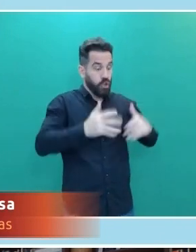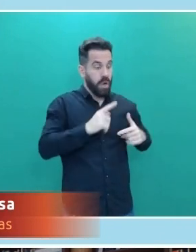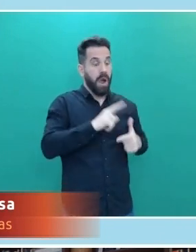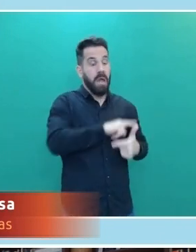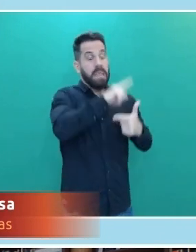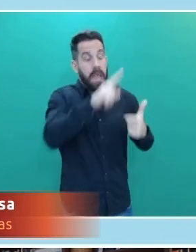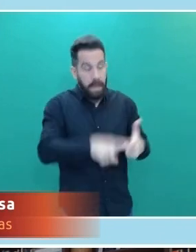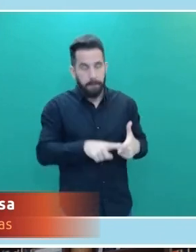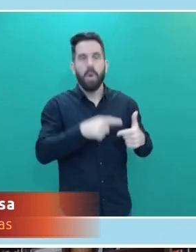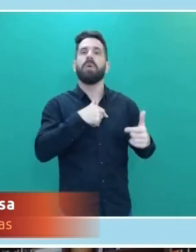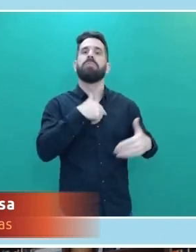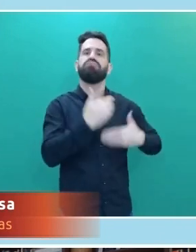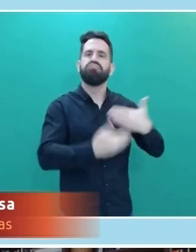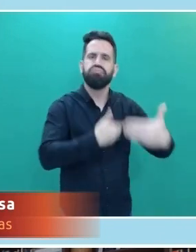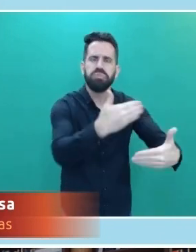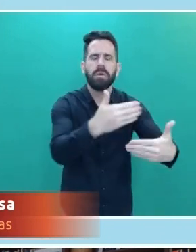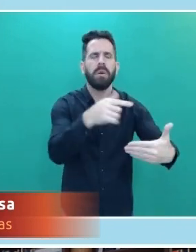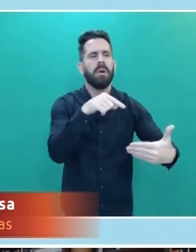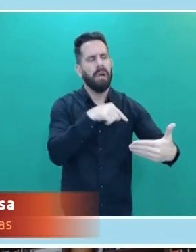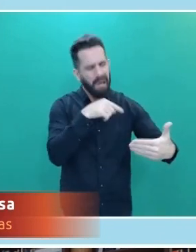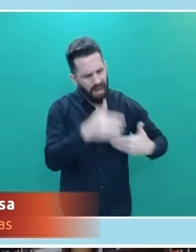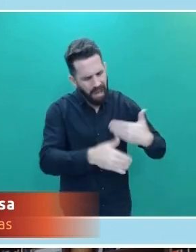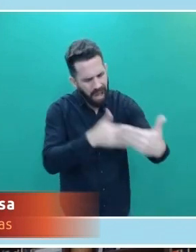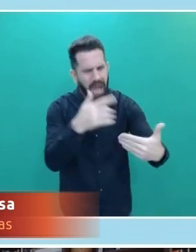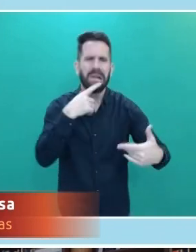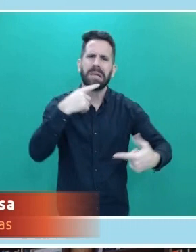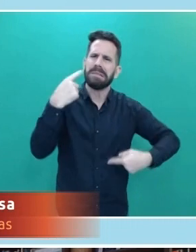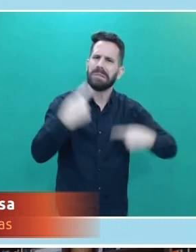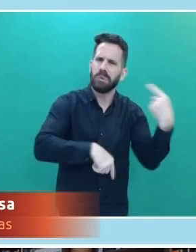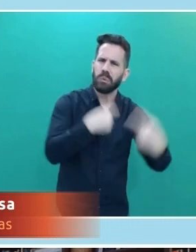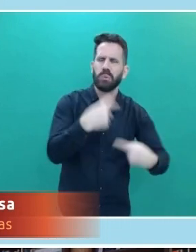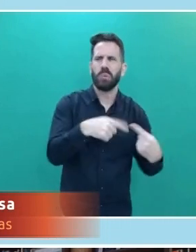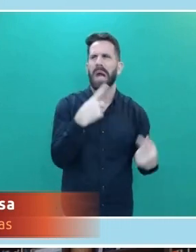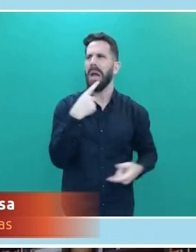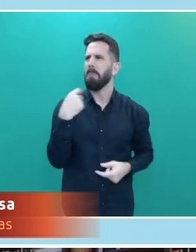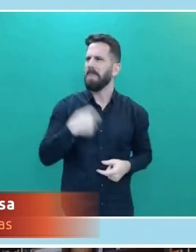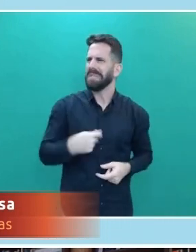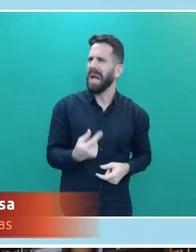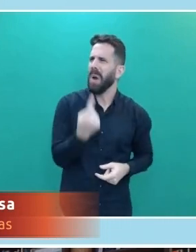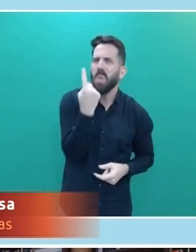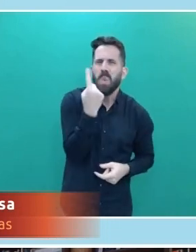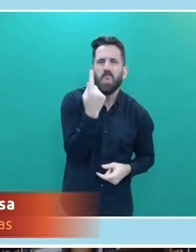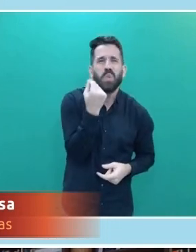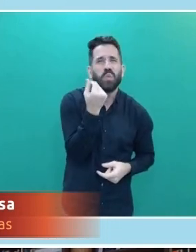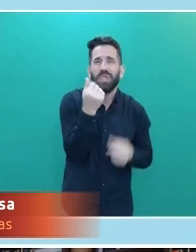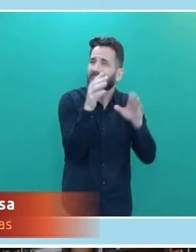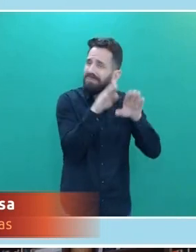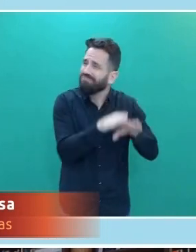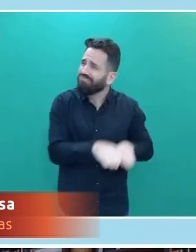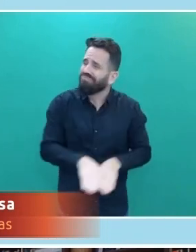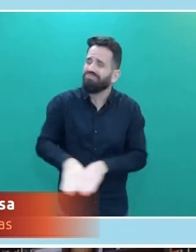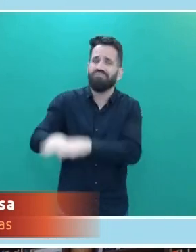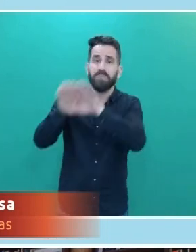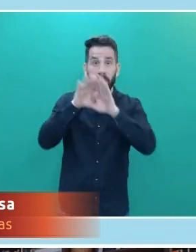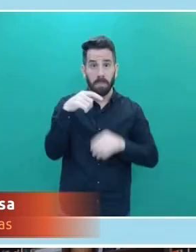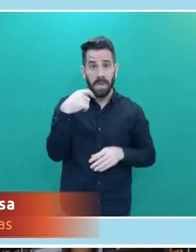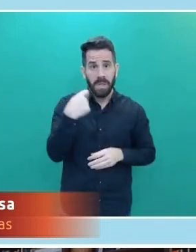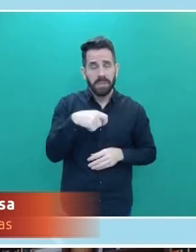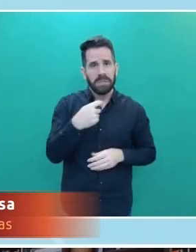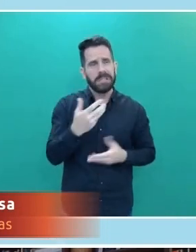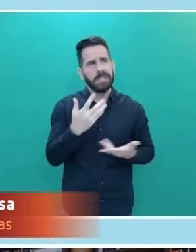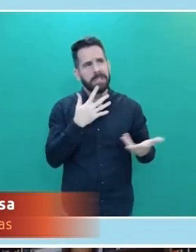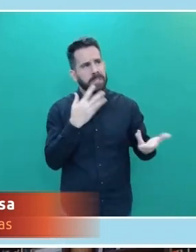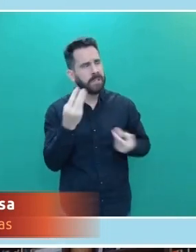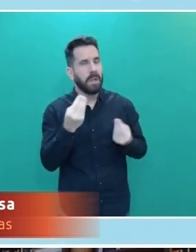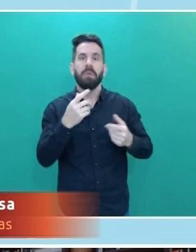uma discussão sobre se ia criar uma moeda específica do Fundo Monetário Internacional, porque havia um caos